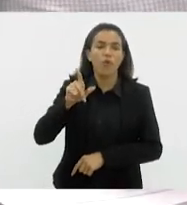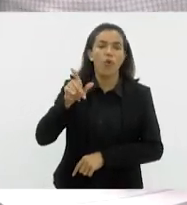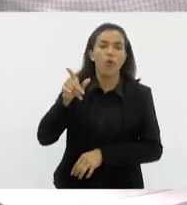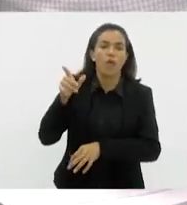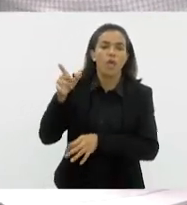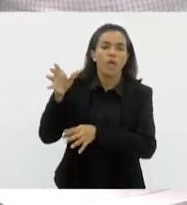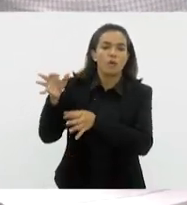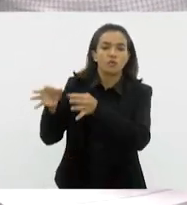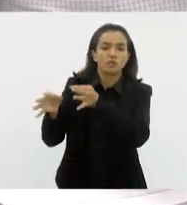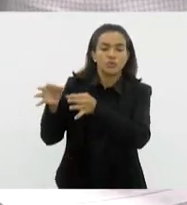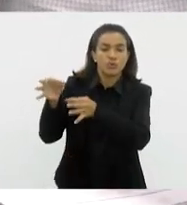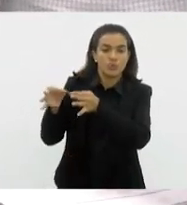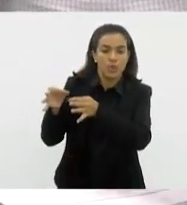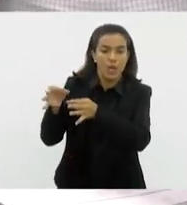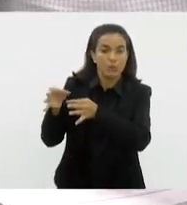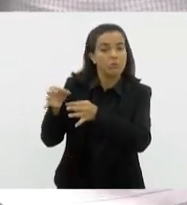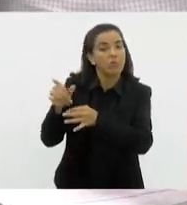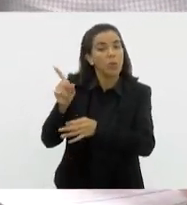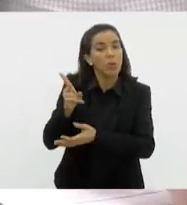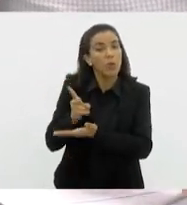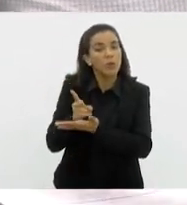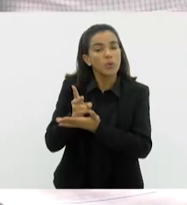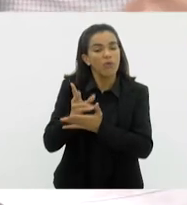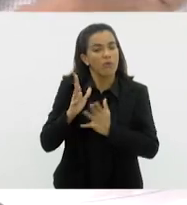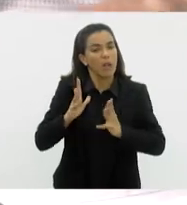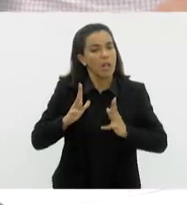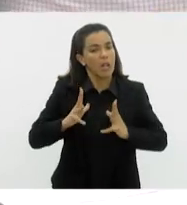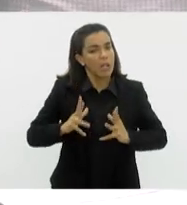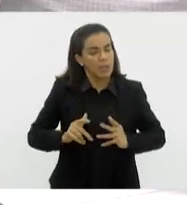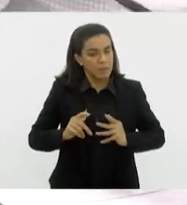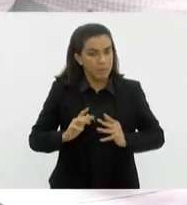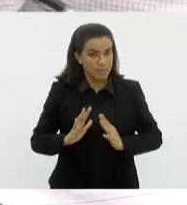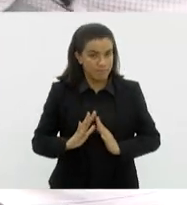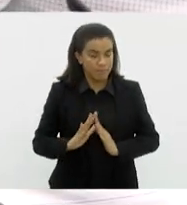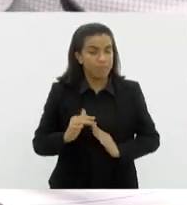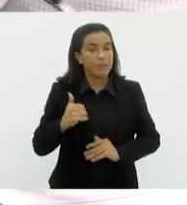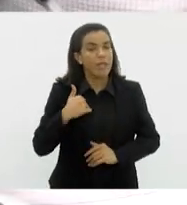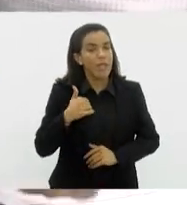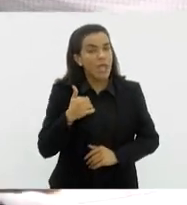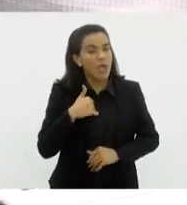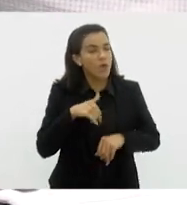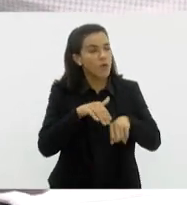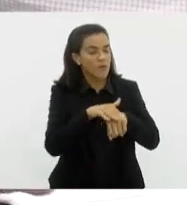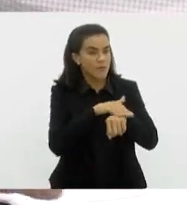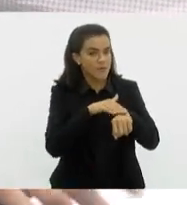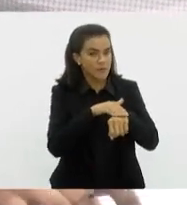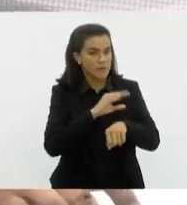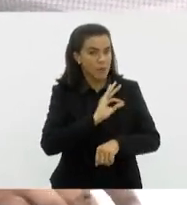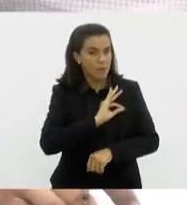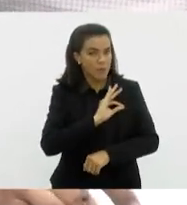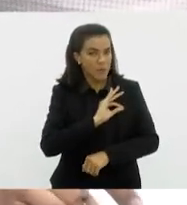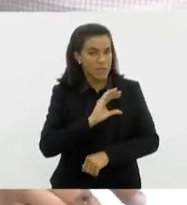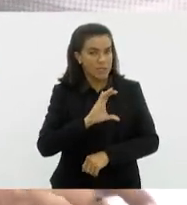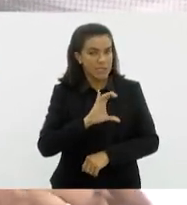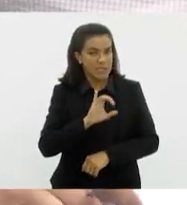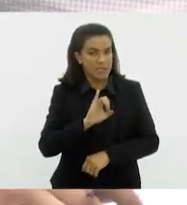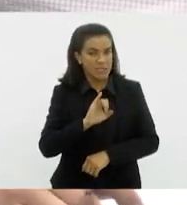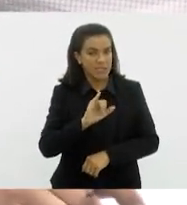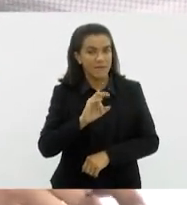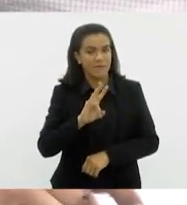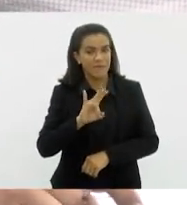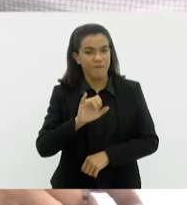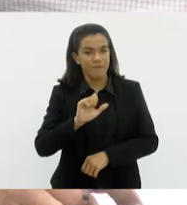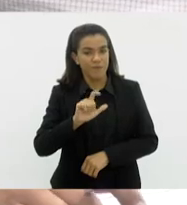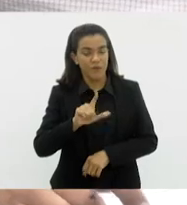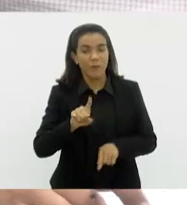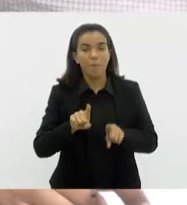com ficha limpa. Então, claro, eu intercedi junto à Polícia Civil e à DEAN, porque esses casos